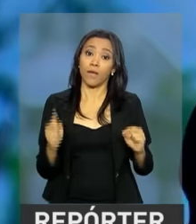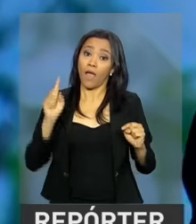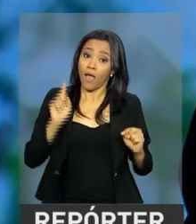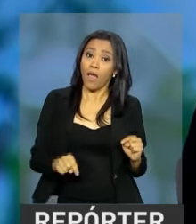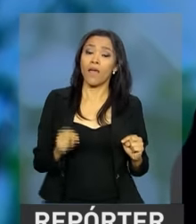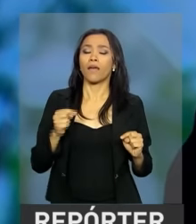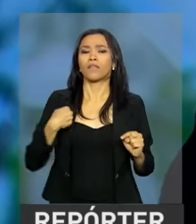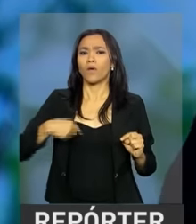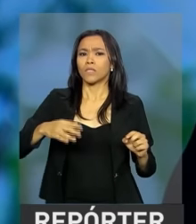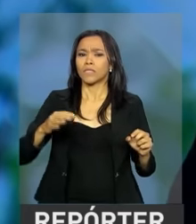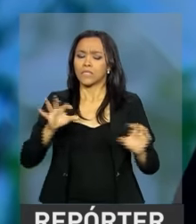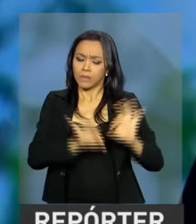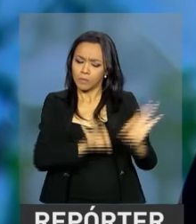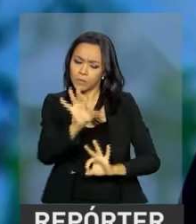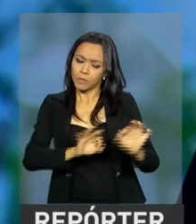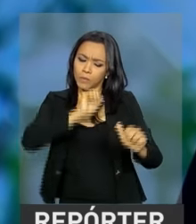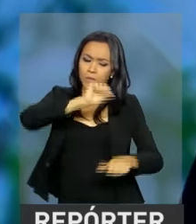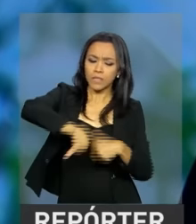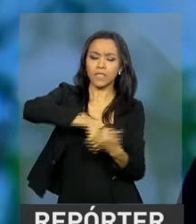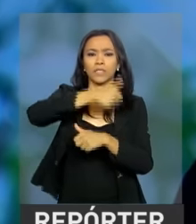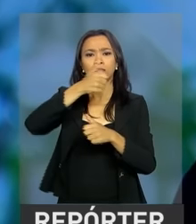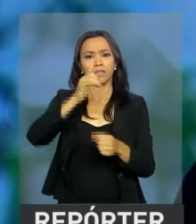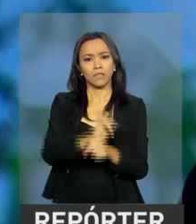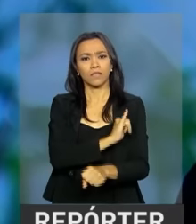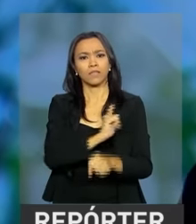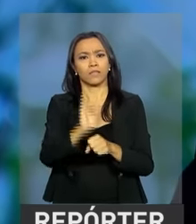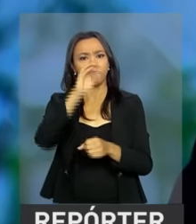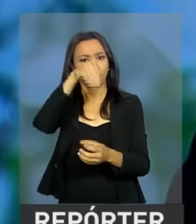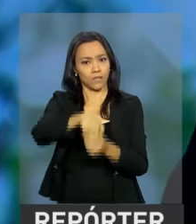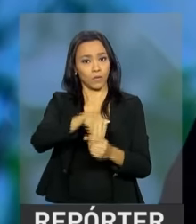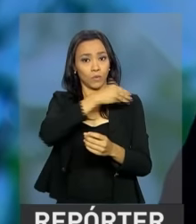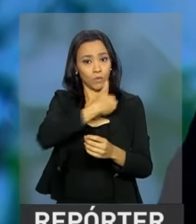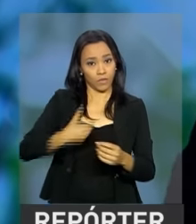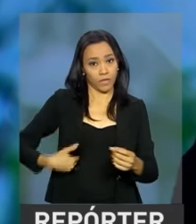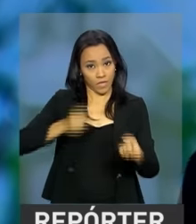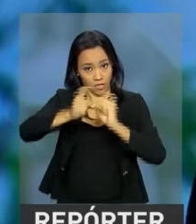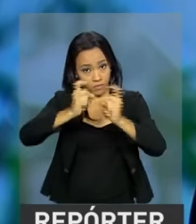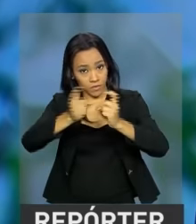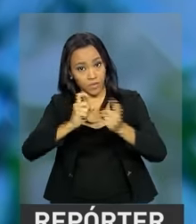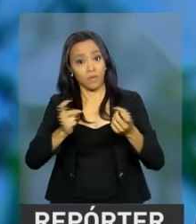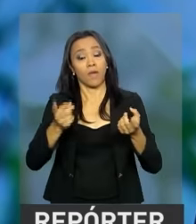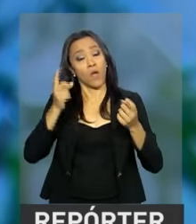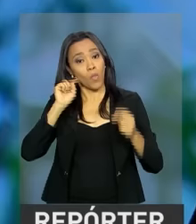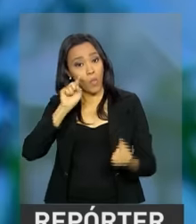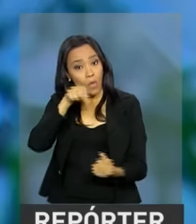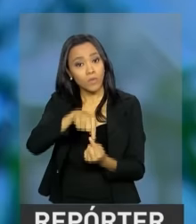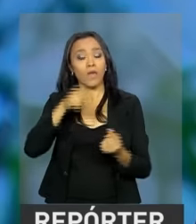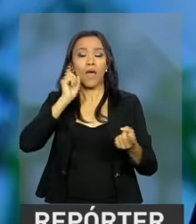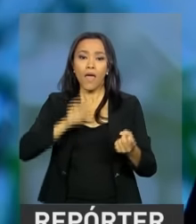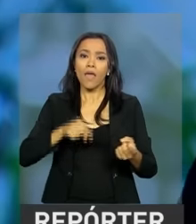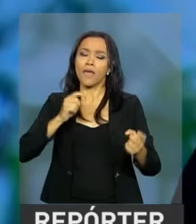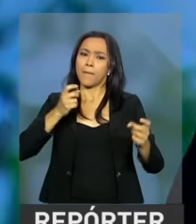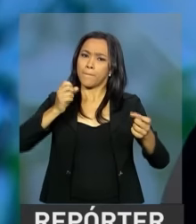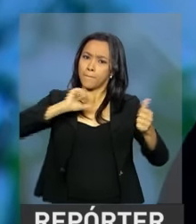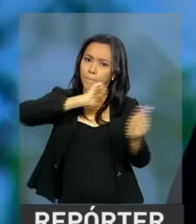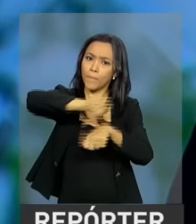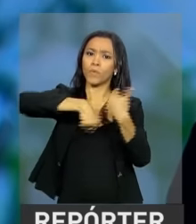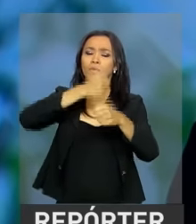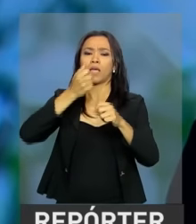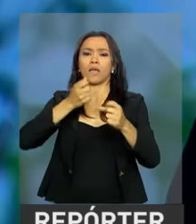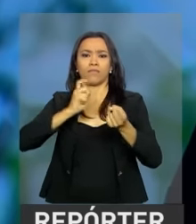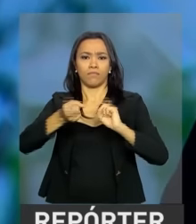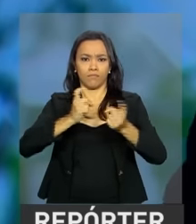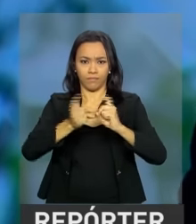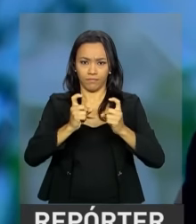praticando Reformas e mais reformas não é então o nosso lema é reformar para crescer Ou seja quando Nós